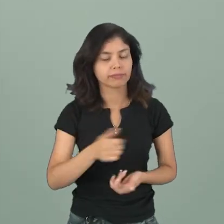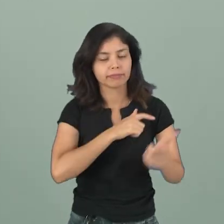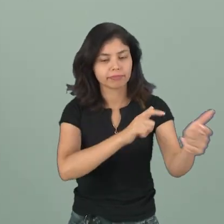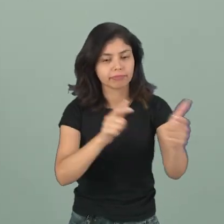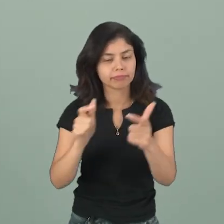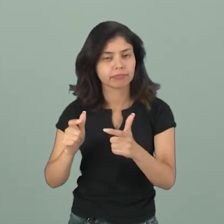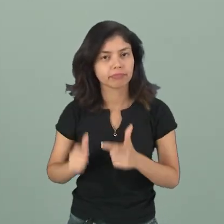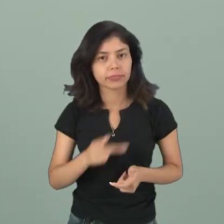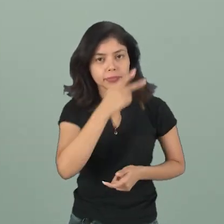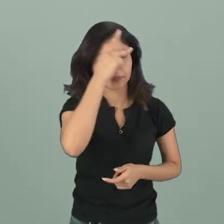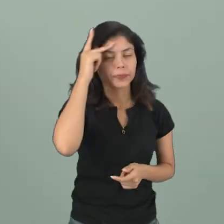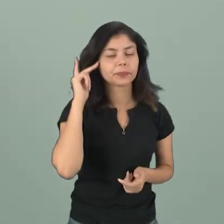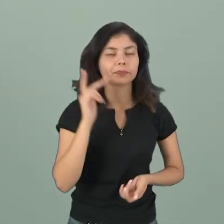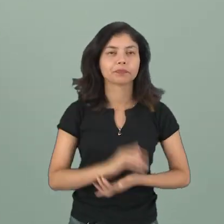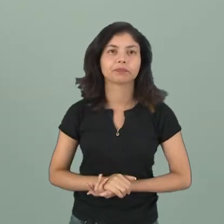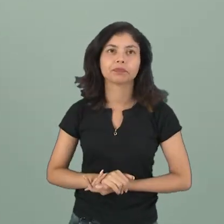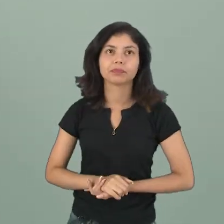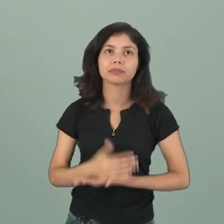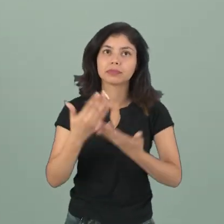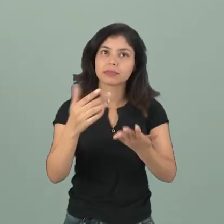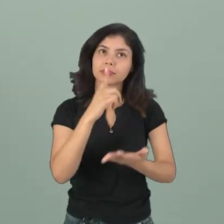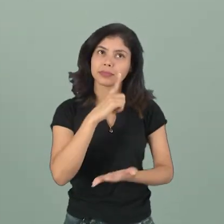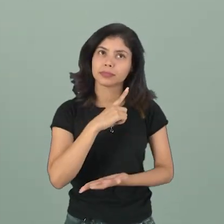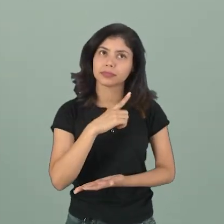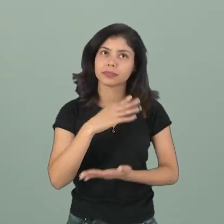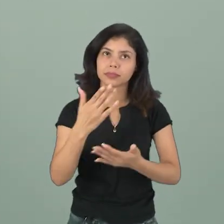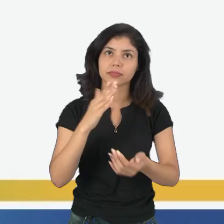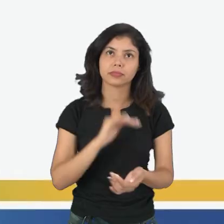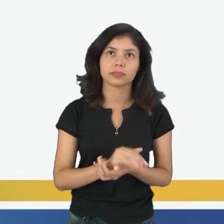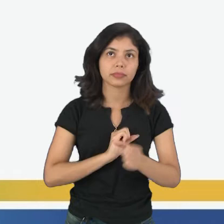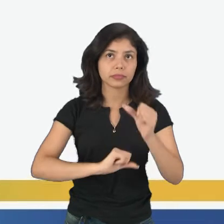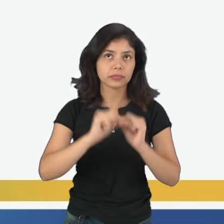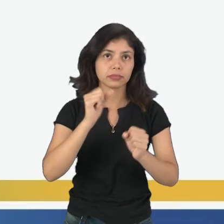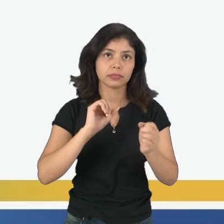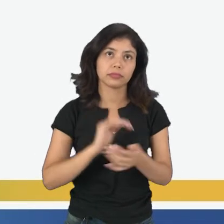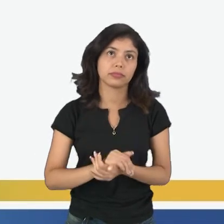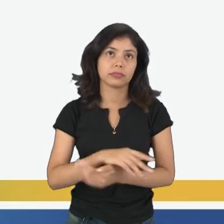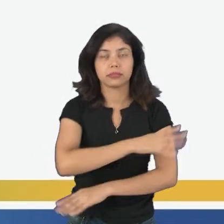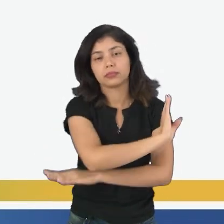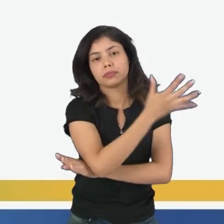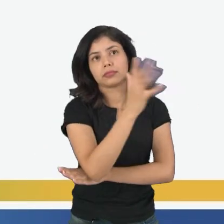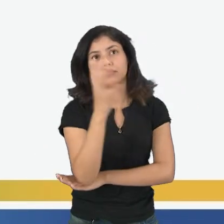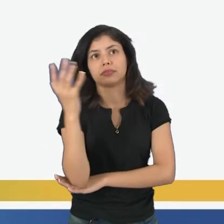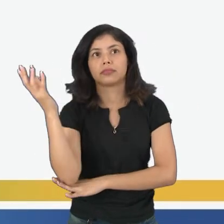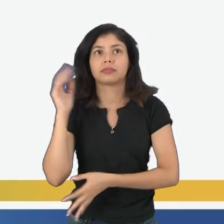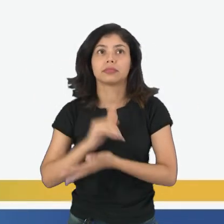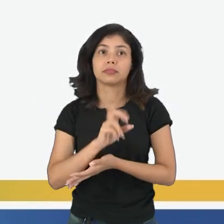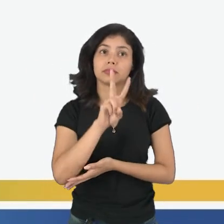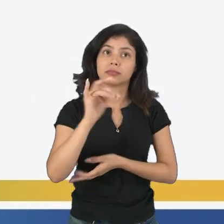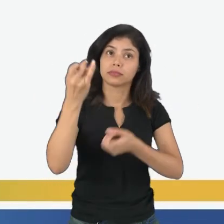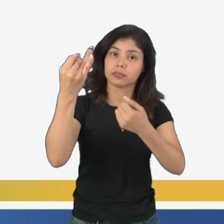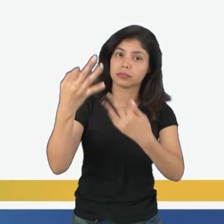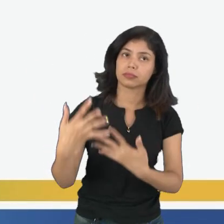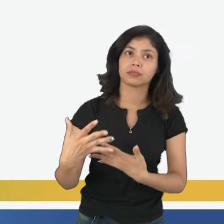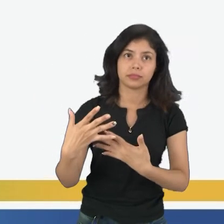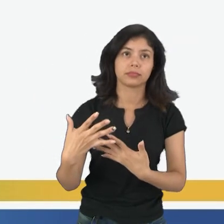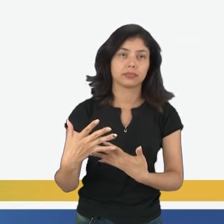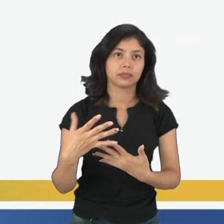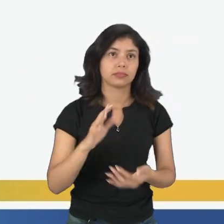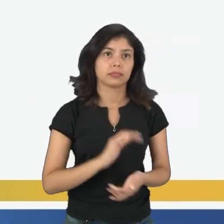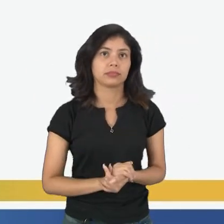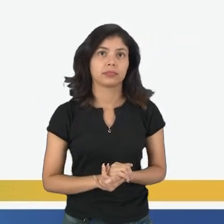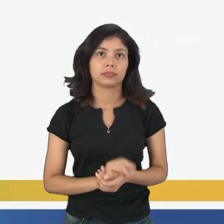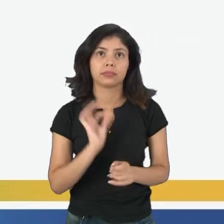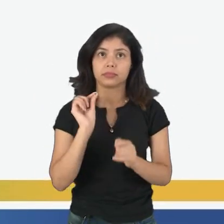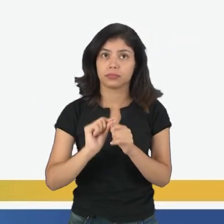vividos pelas pessoas. E aí nós temos a transformação da paisagem, que vai dizer que ela tem a ver